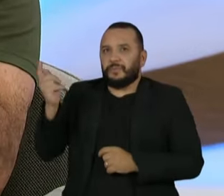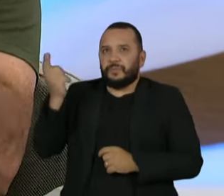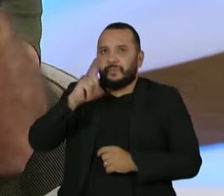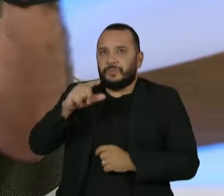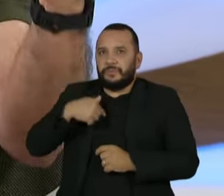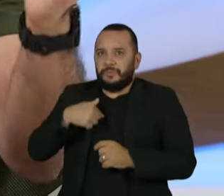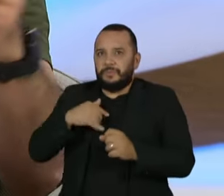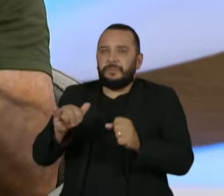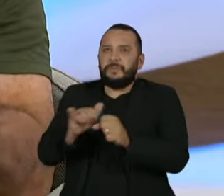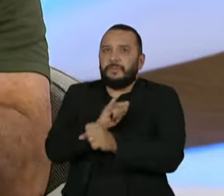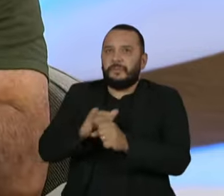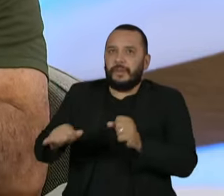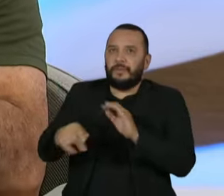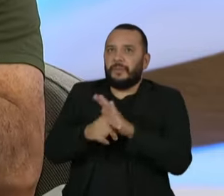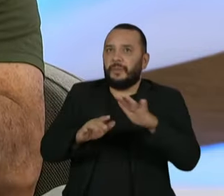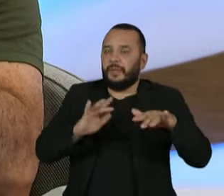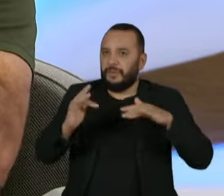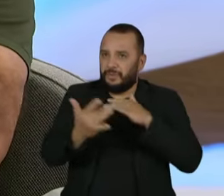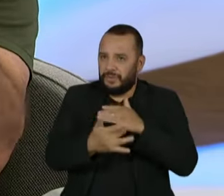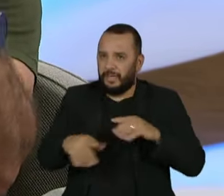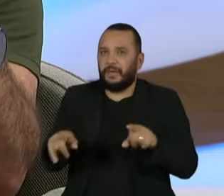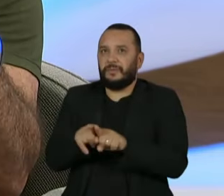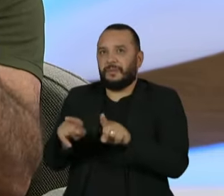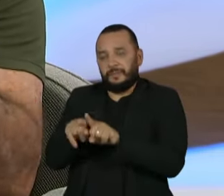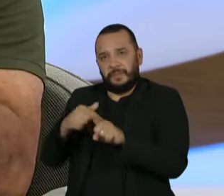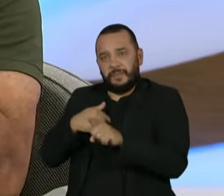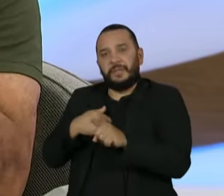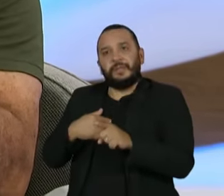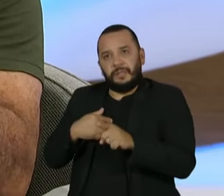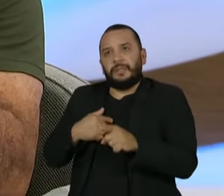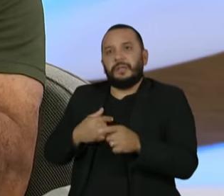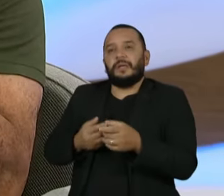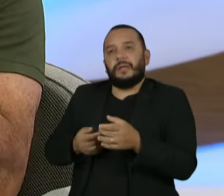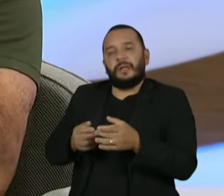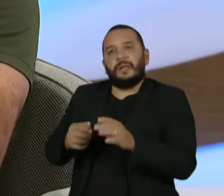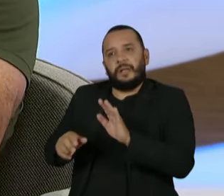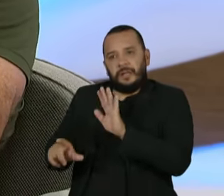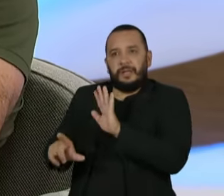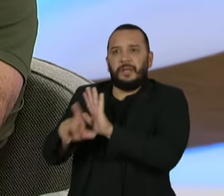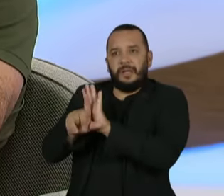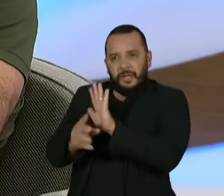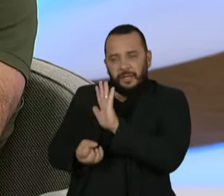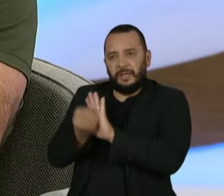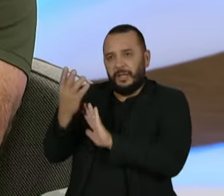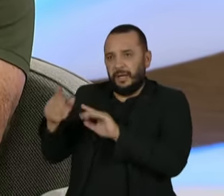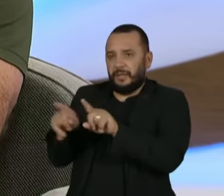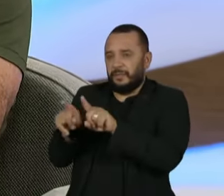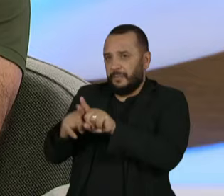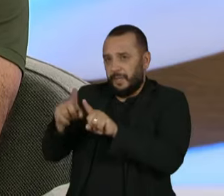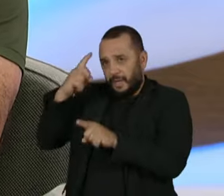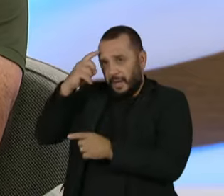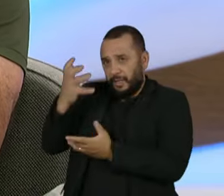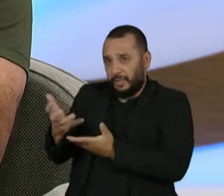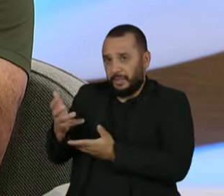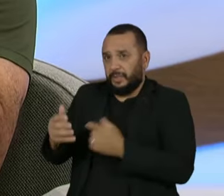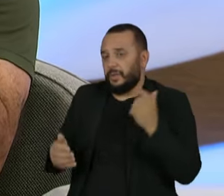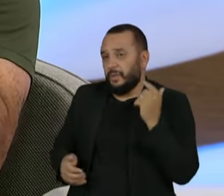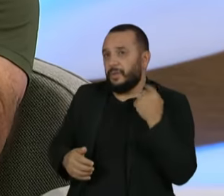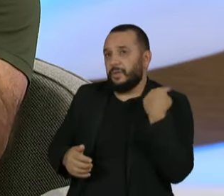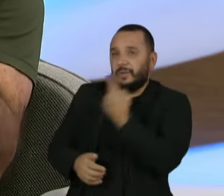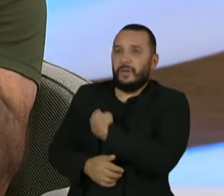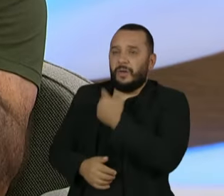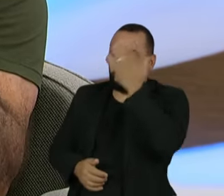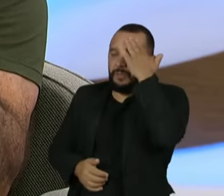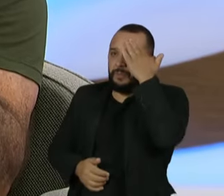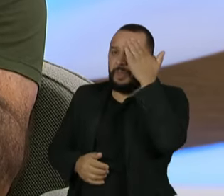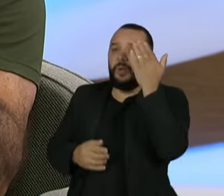uma estratégia para redes sociais para regulação estratégia de país uma estratégia para inteligência artificial onde a gente contempla o que o